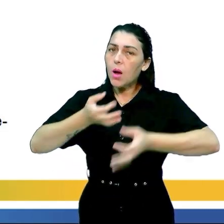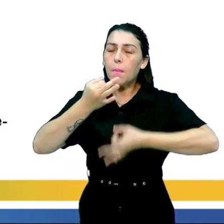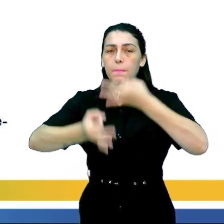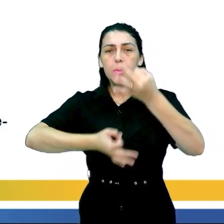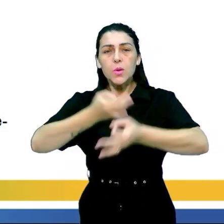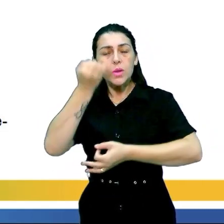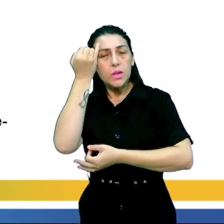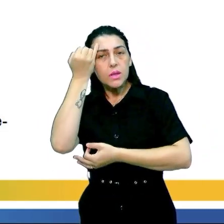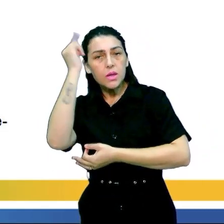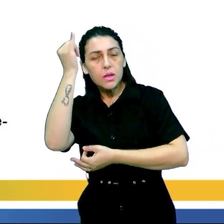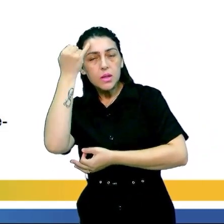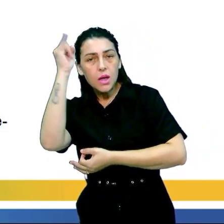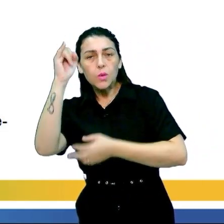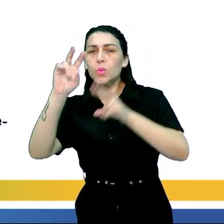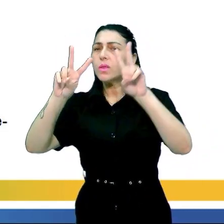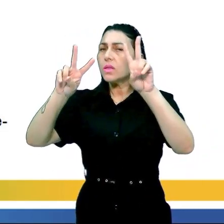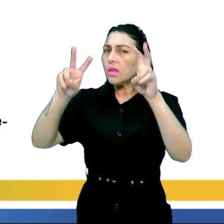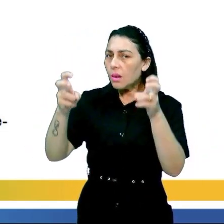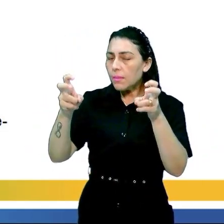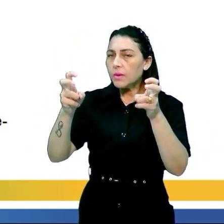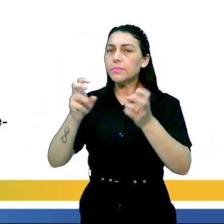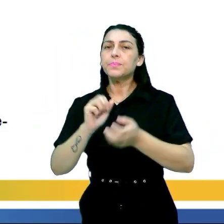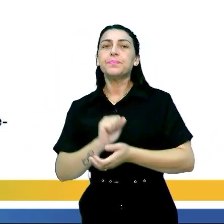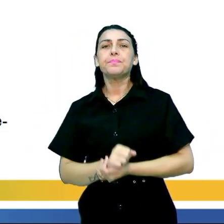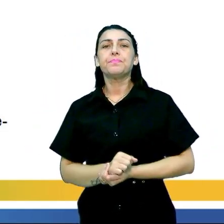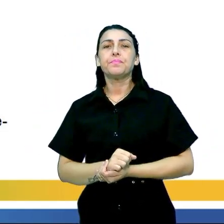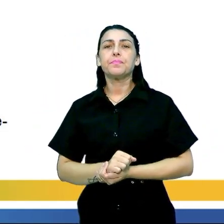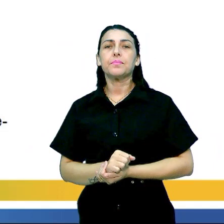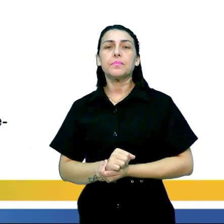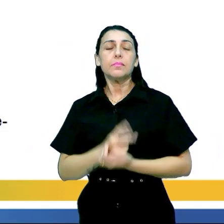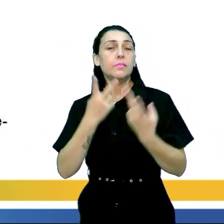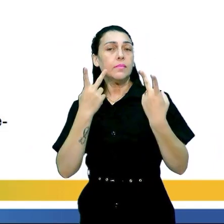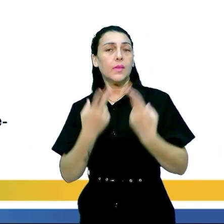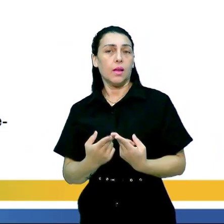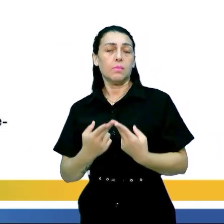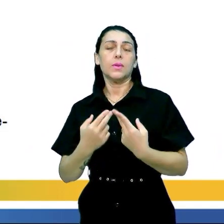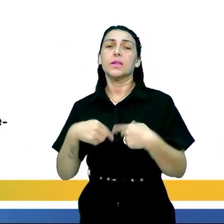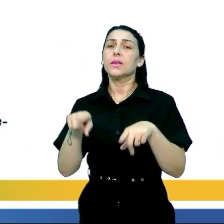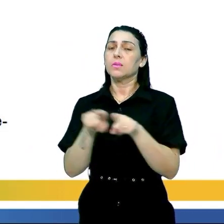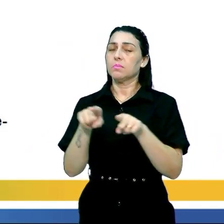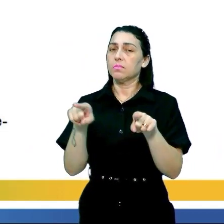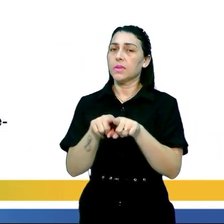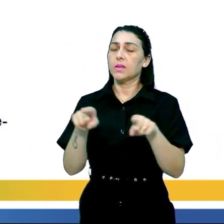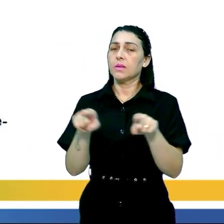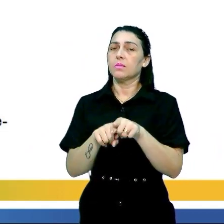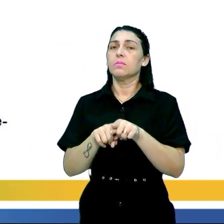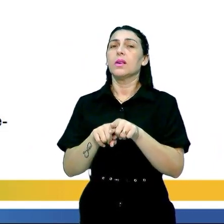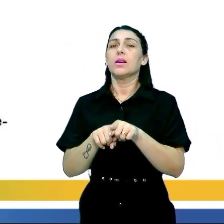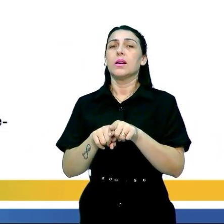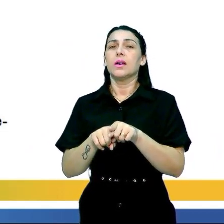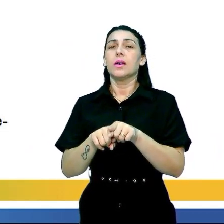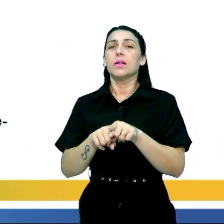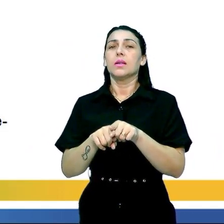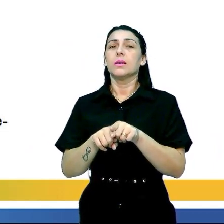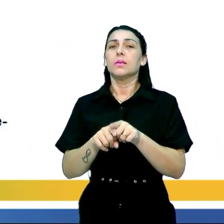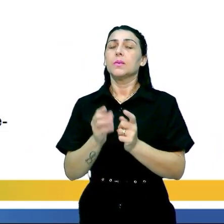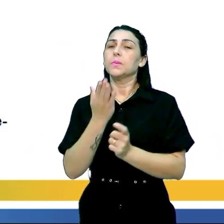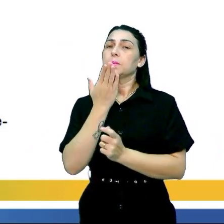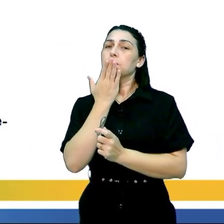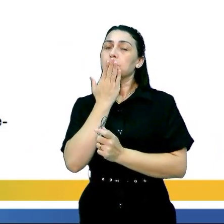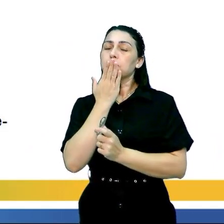opiniões e ideias acerca do tema. Igualmente serviu para saltar a censura dos